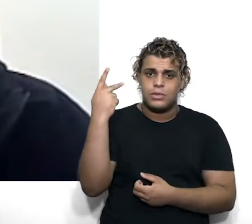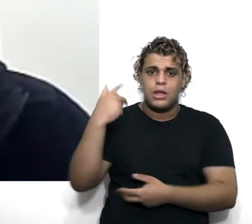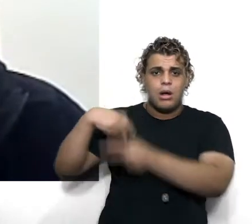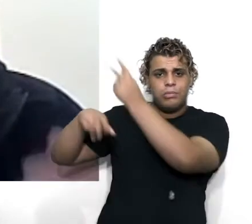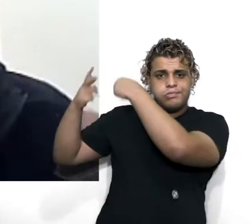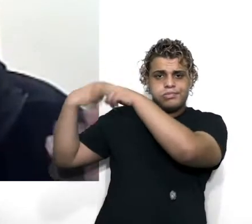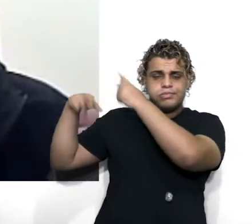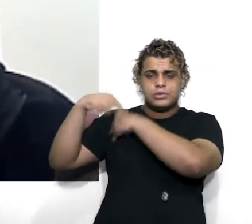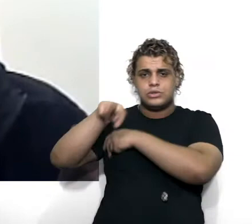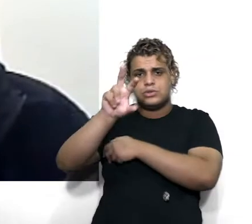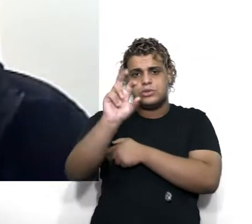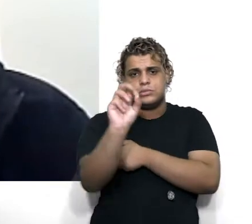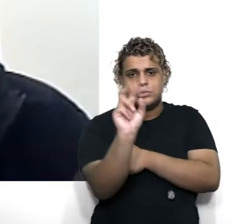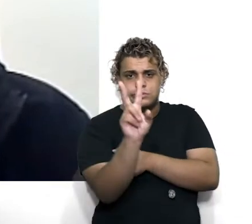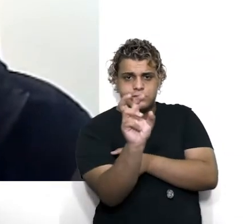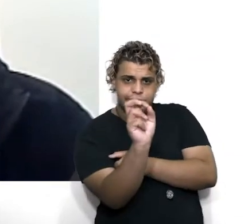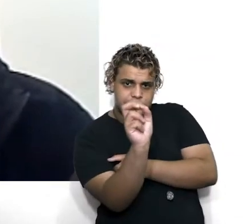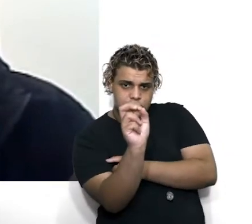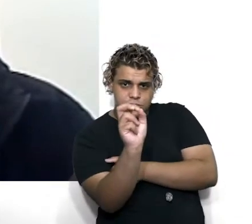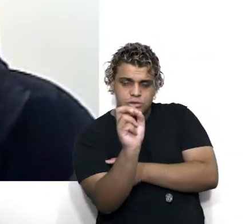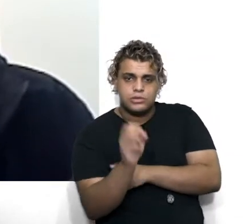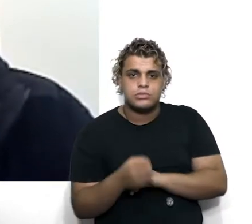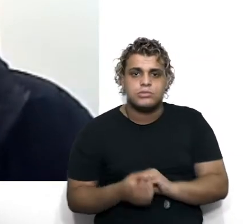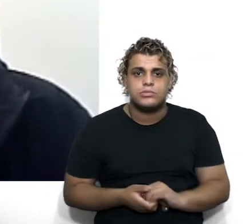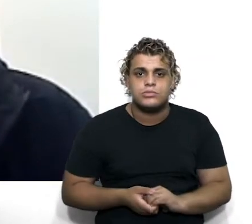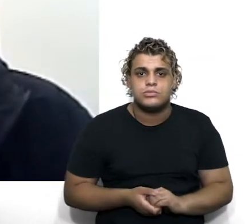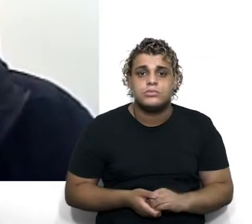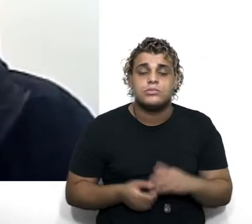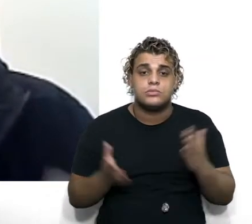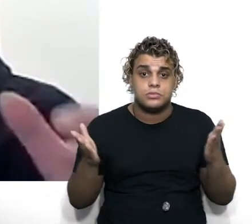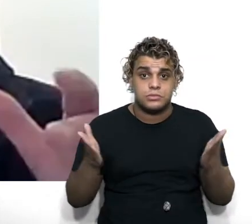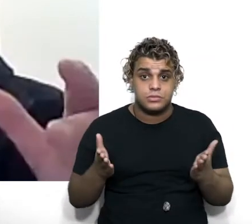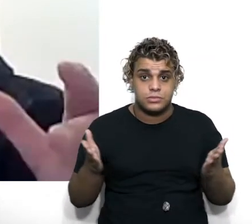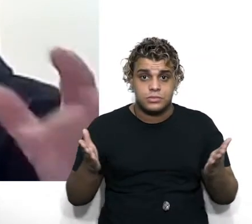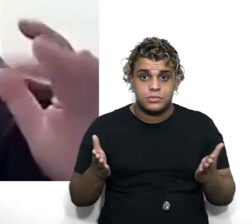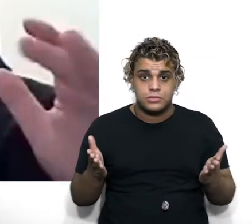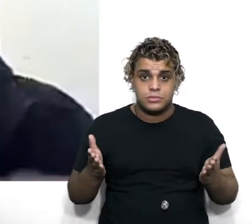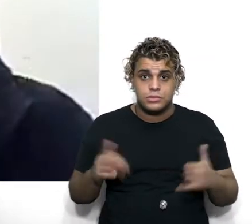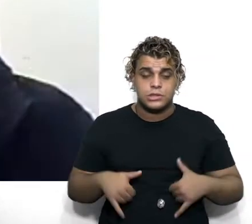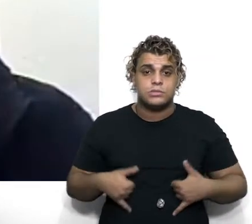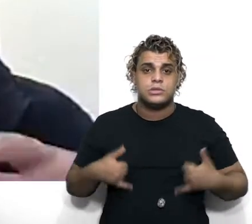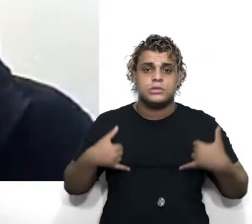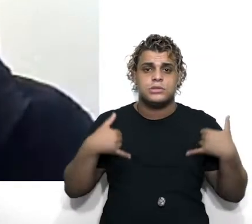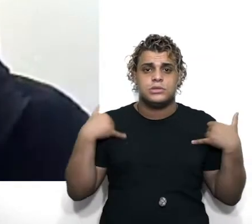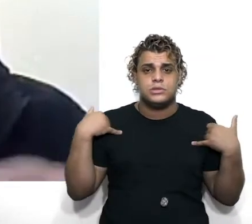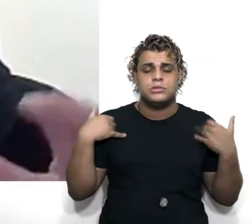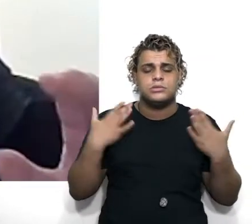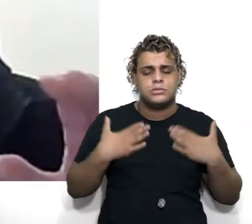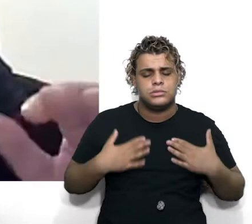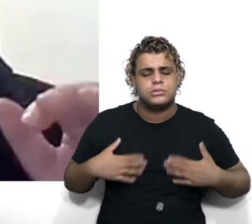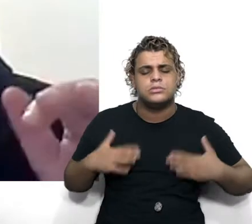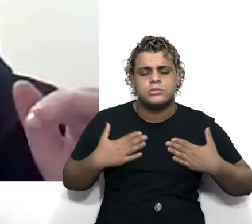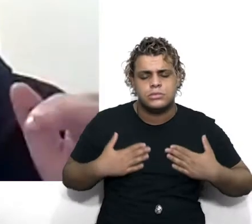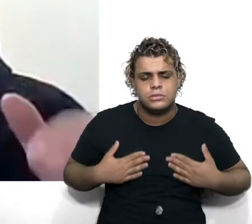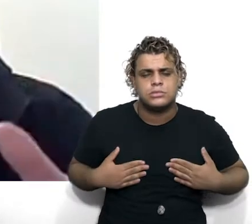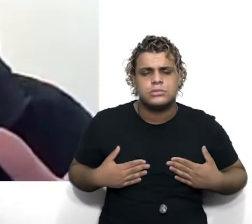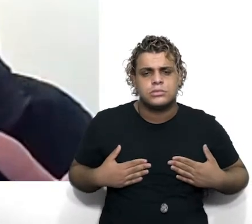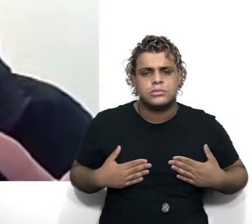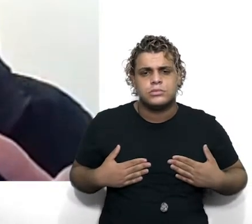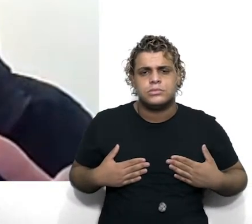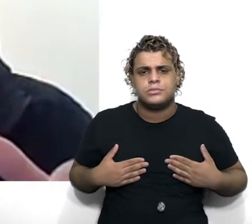2020, na resistência de 2020. E agora é uma energia mansa, baixa, é